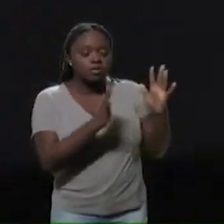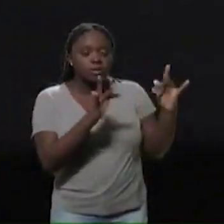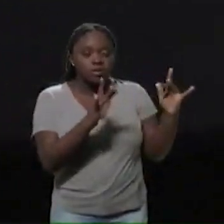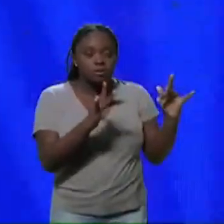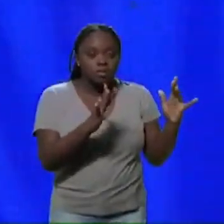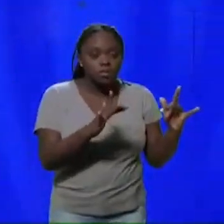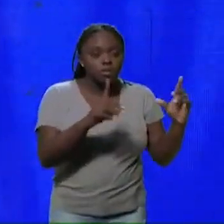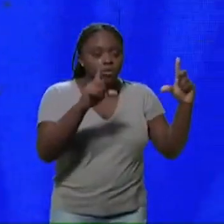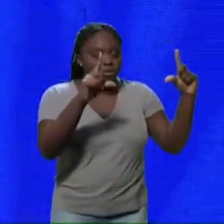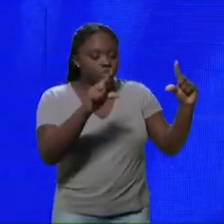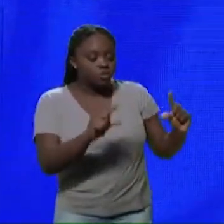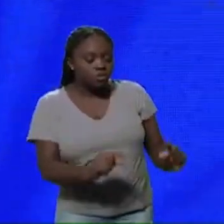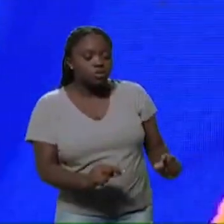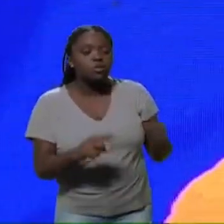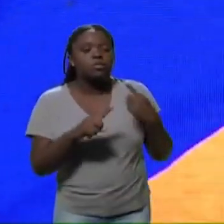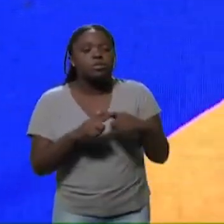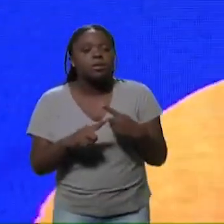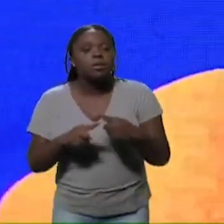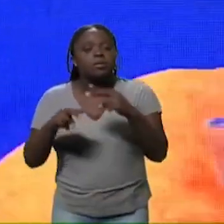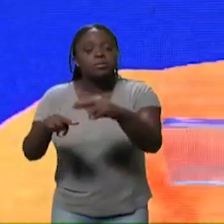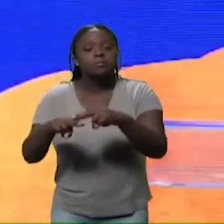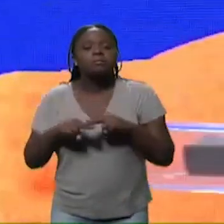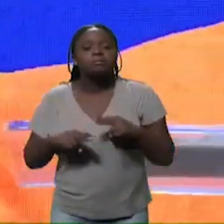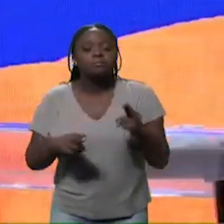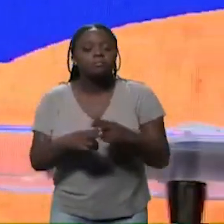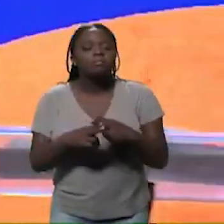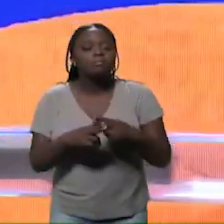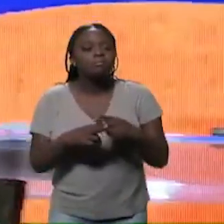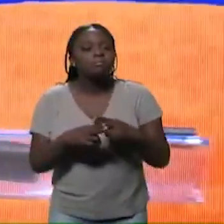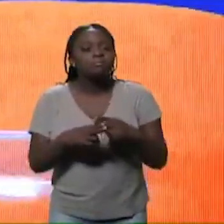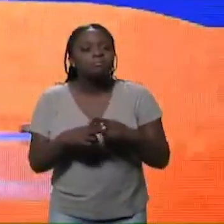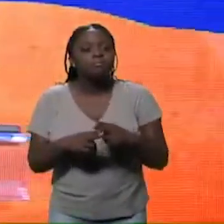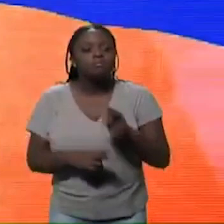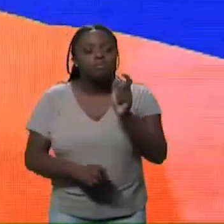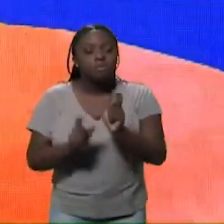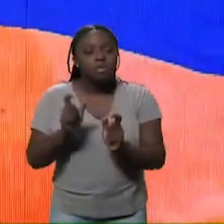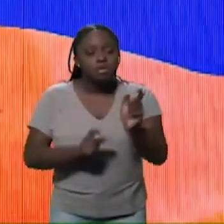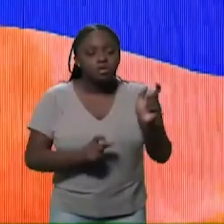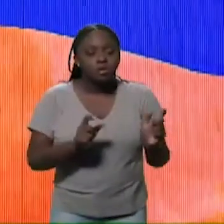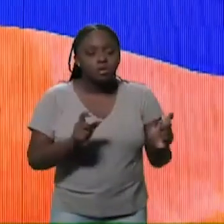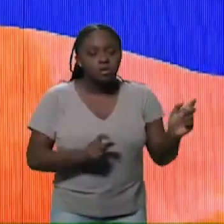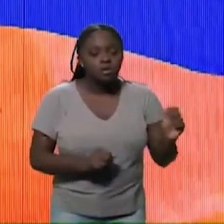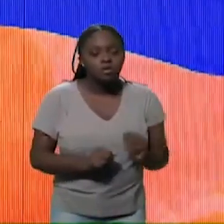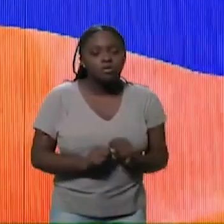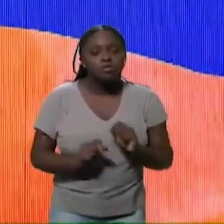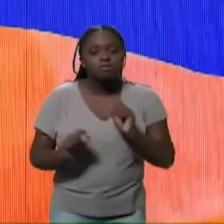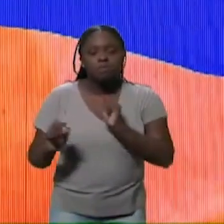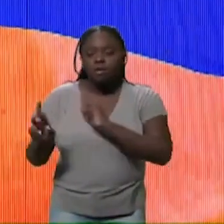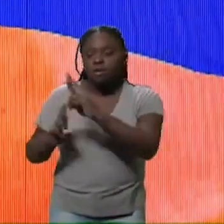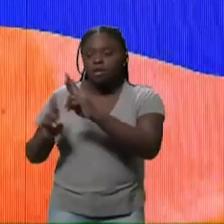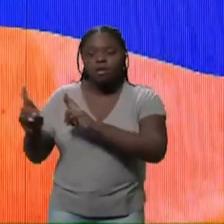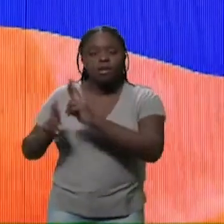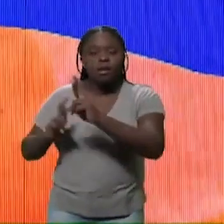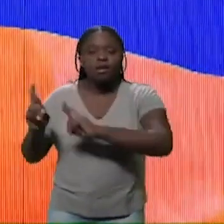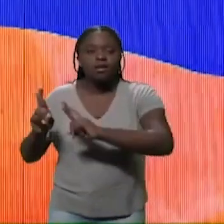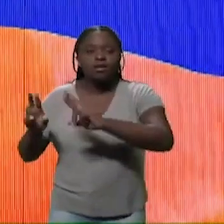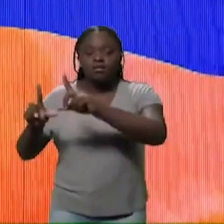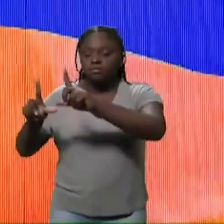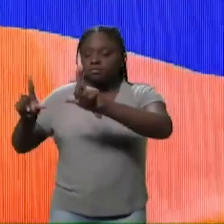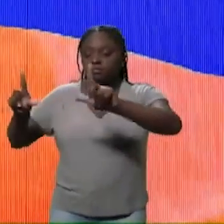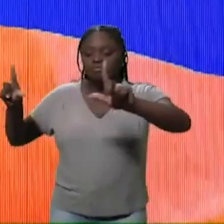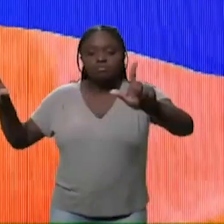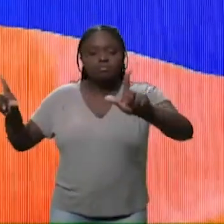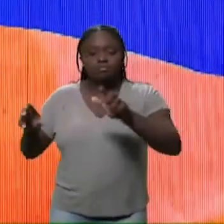no mundo por causa da pornografia, porque as pessoas estão tendo um relacionamento com uma tela. Com uma